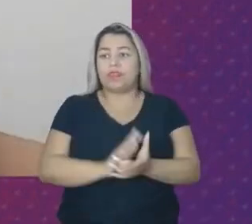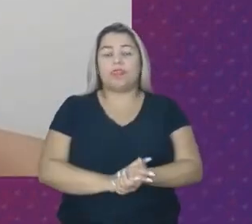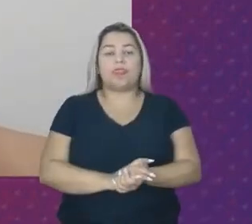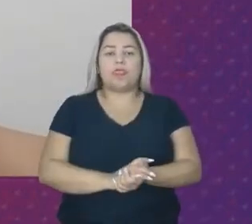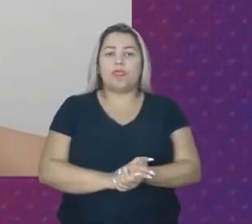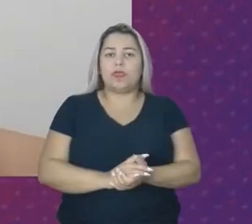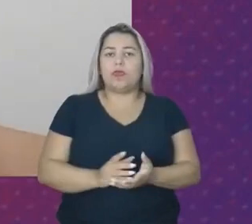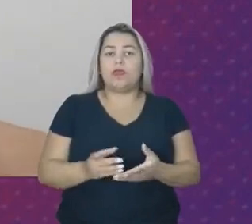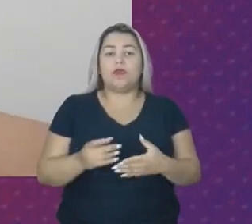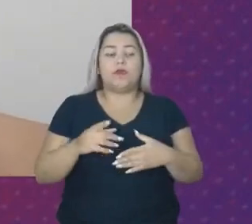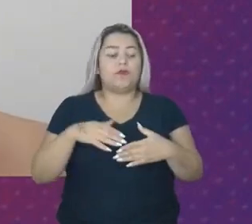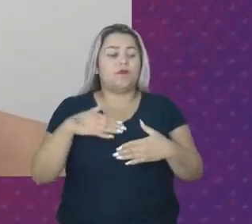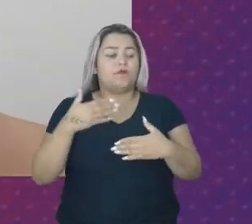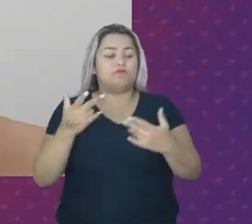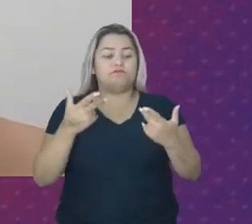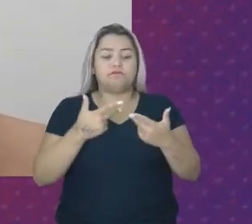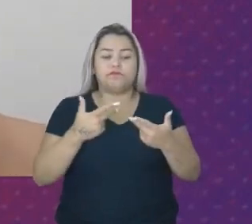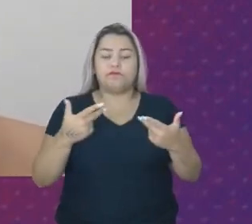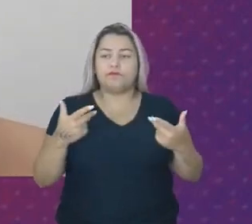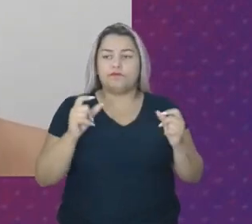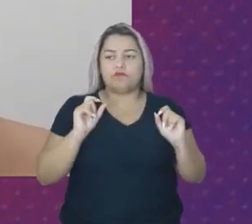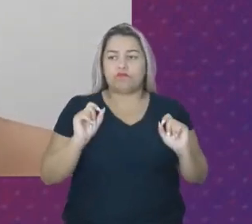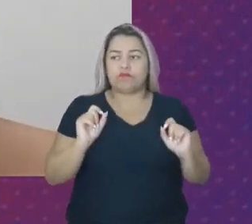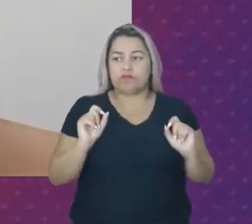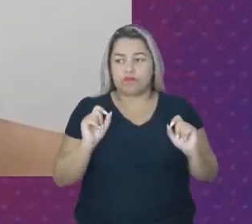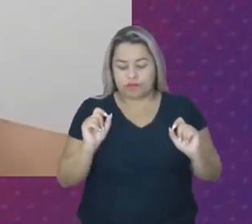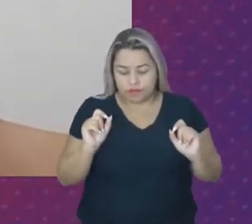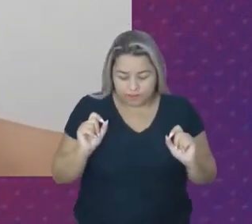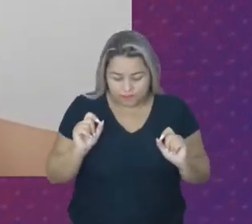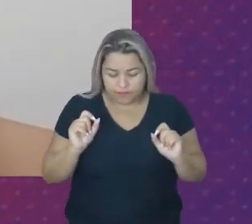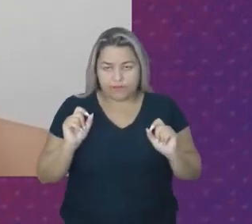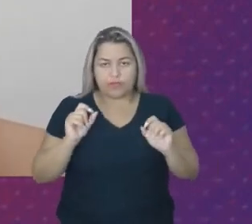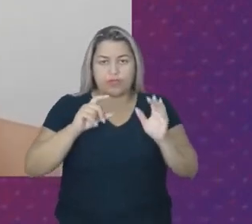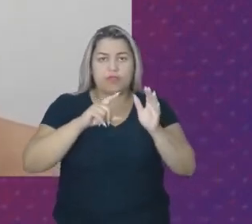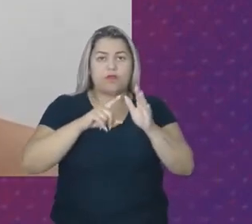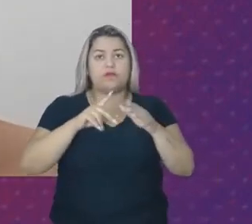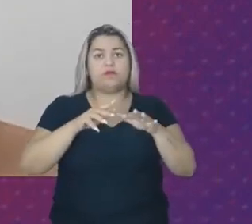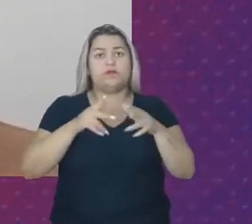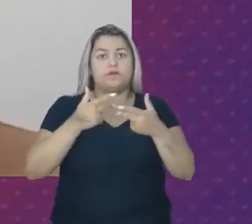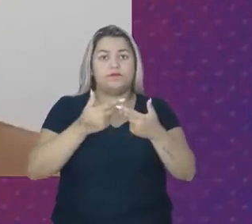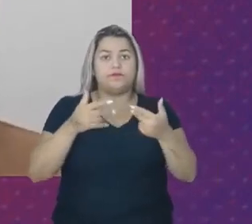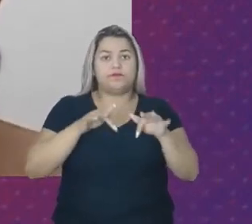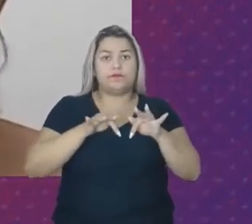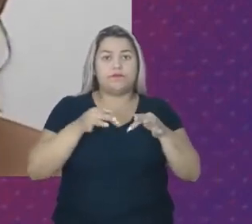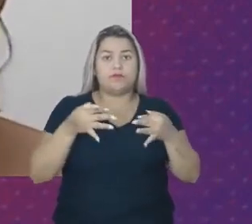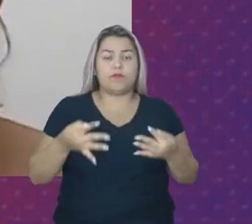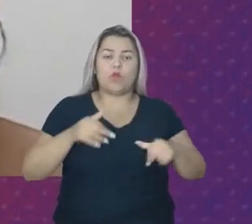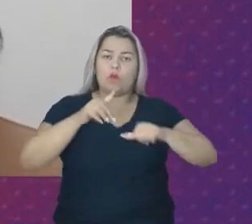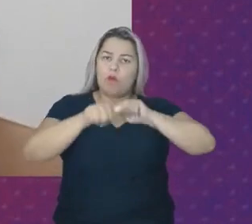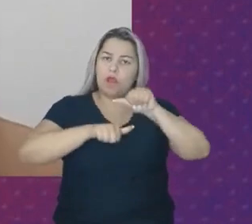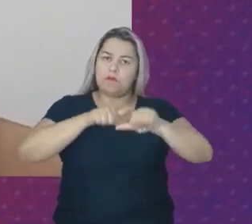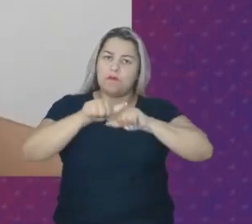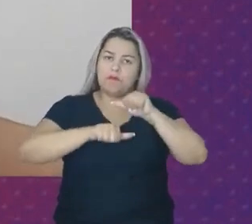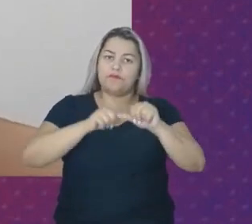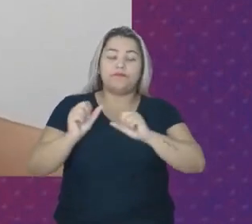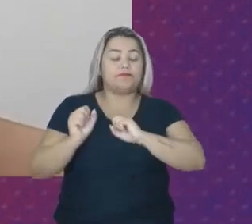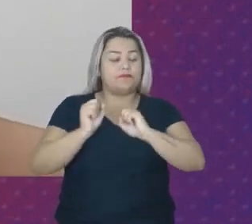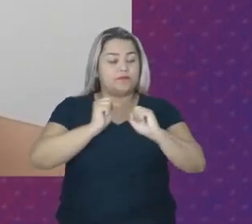por formas, né? Então, essas coisas que são simples mudanças e que podem